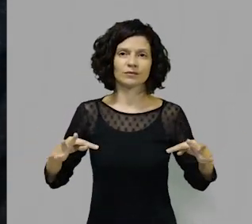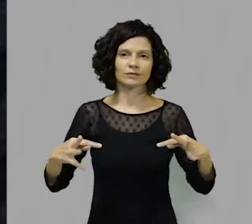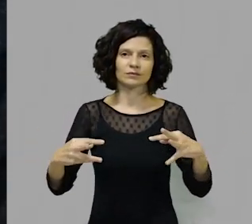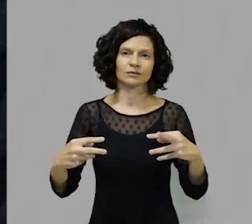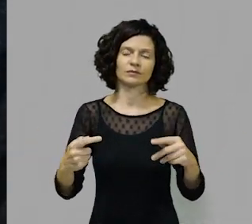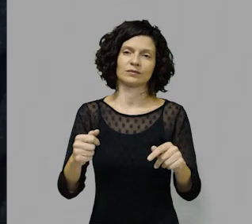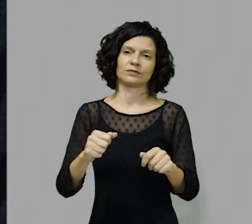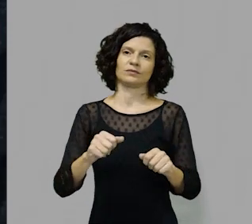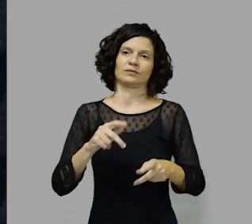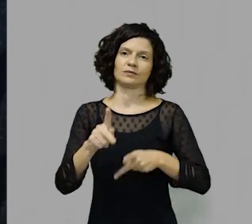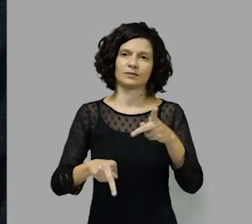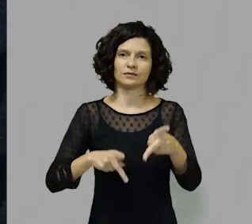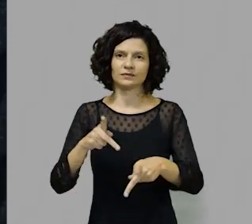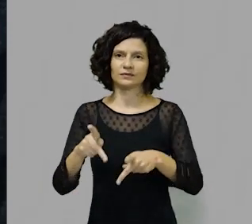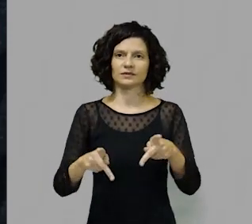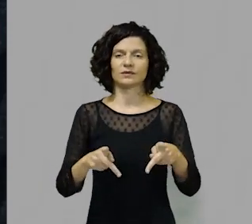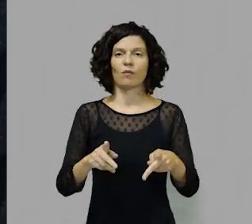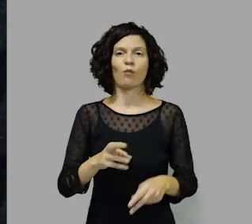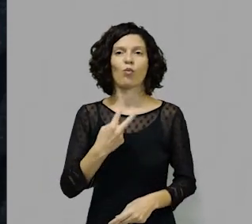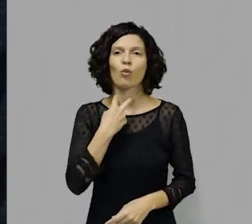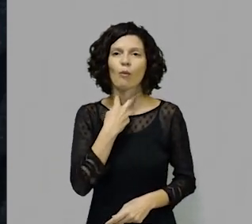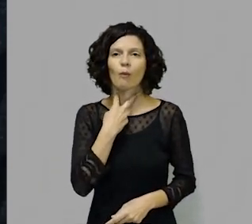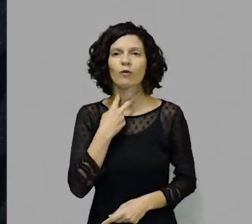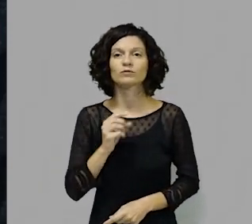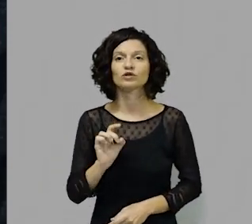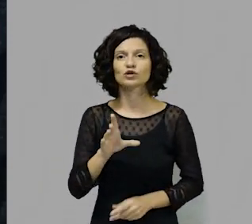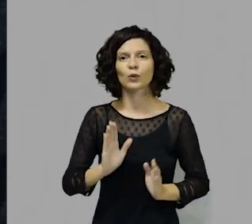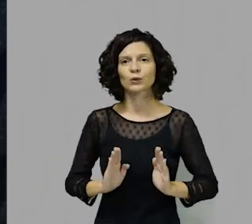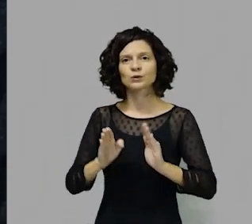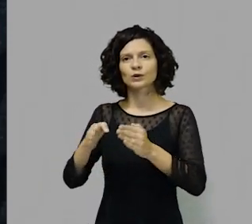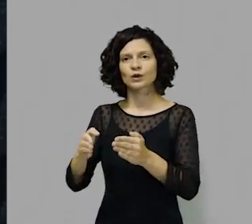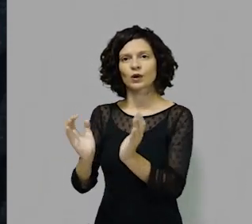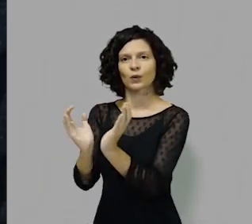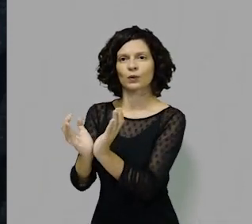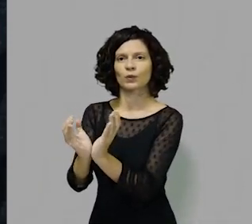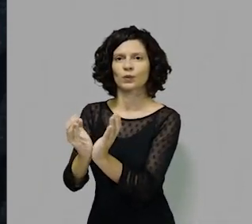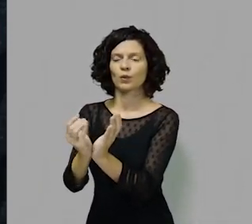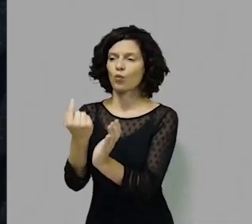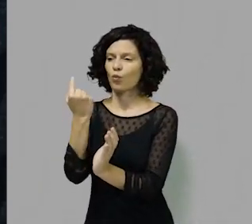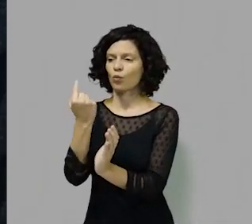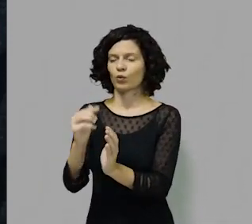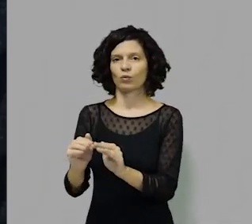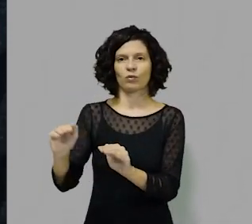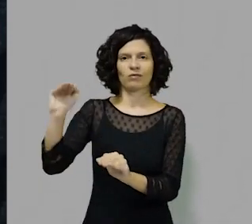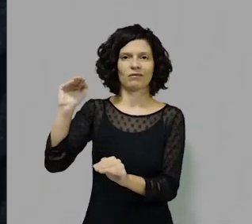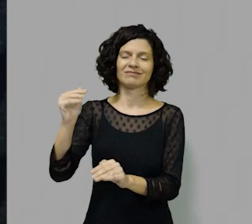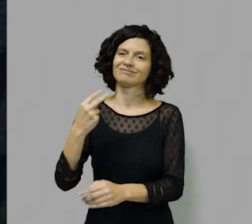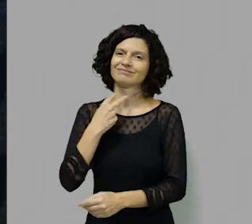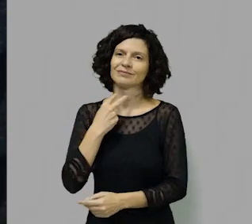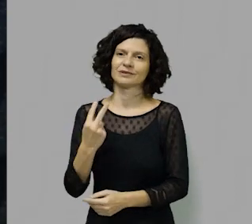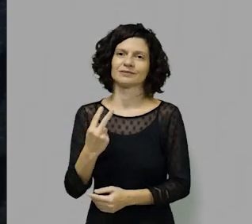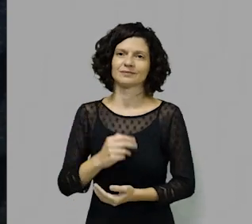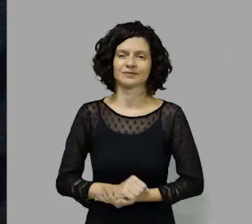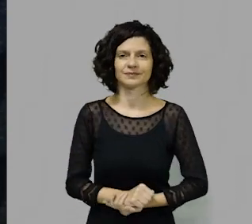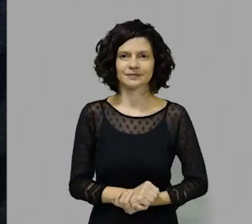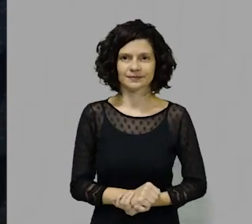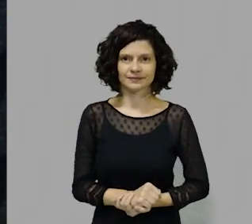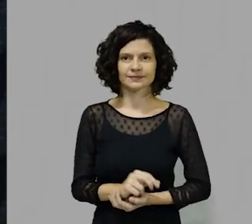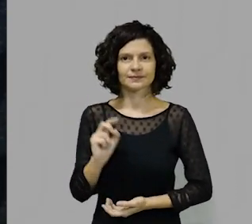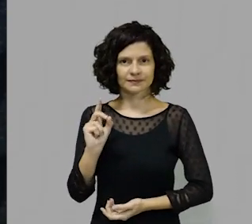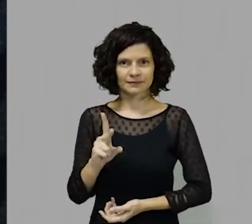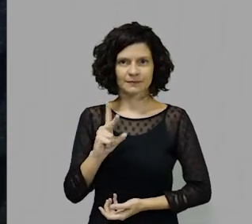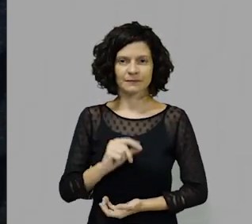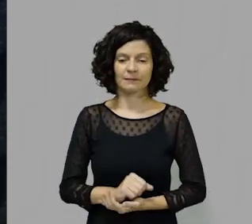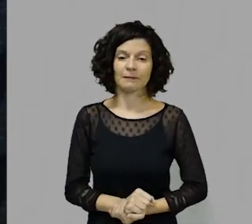não somente de um pequeno grupo, de um grupo específico. Aí sim, resolveríamos o problema da desigualdade social.